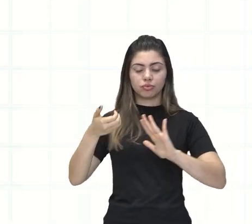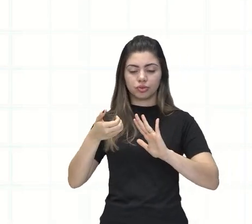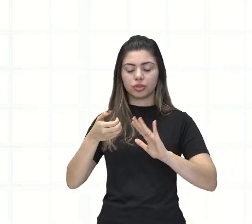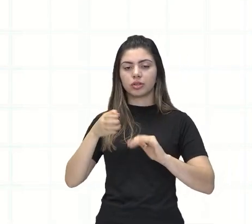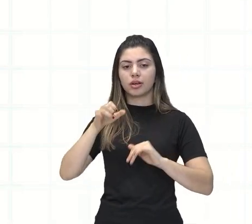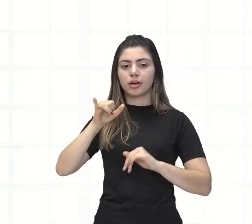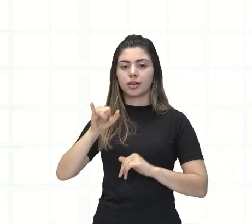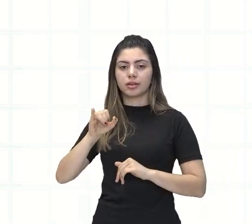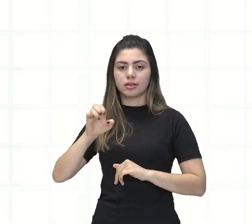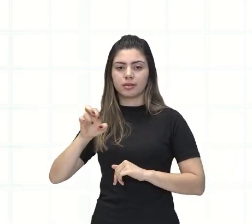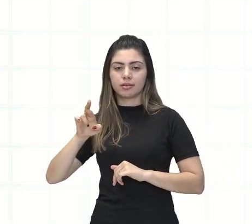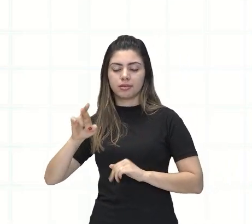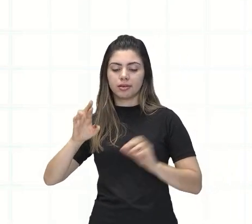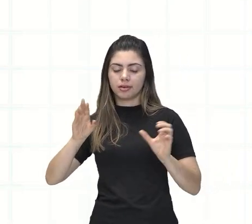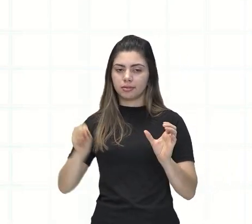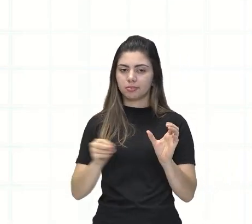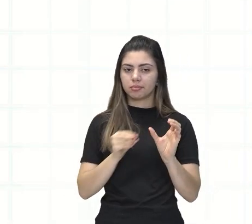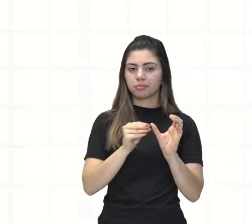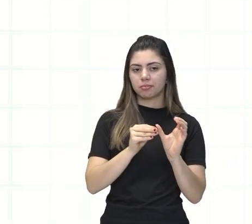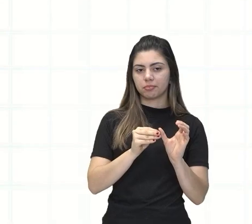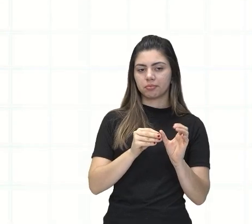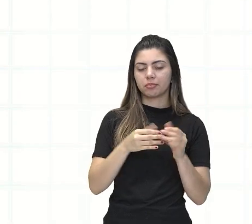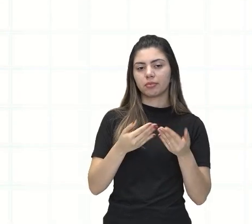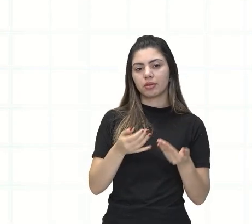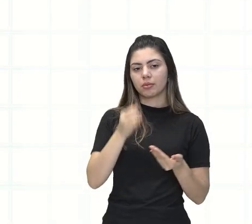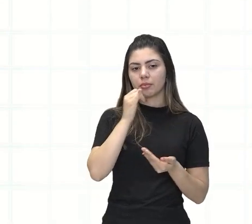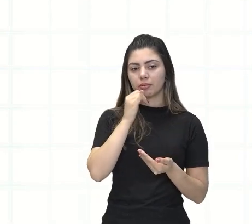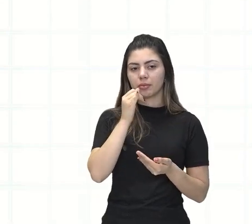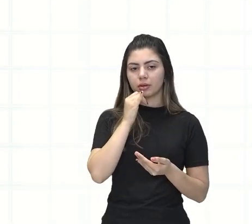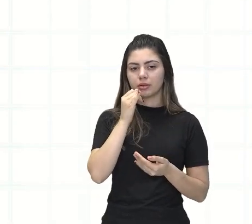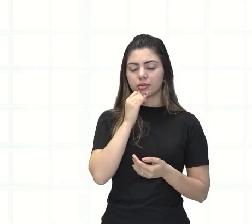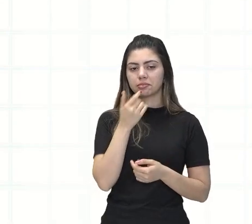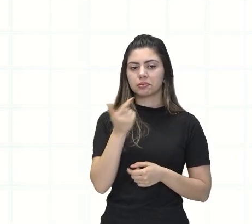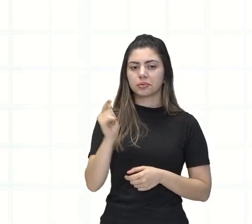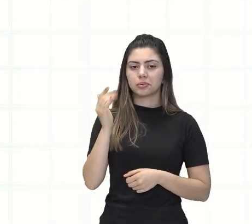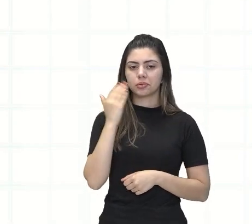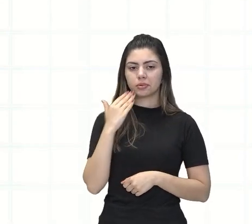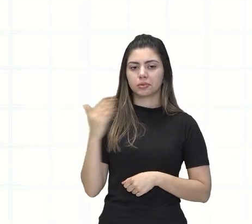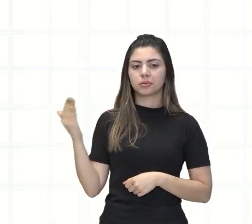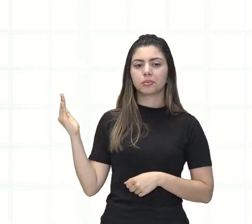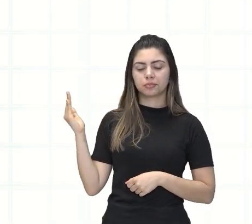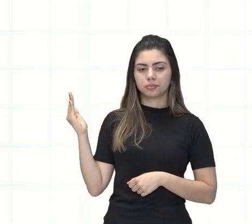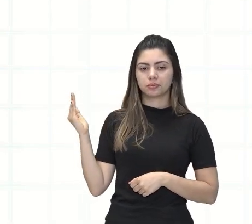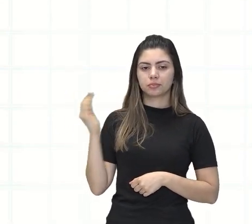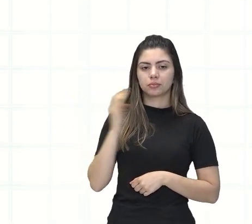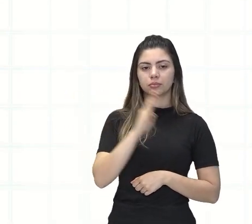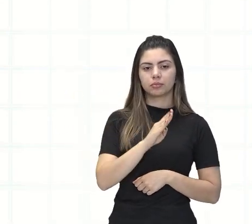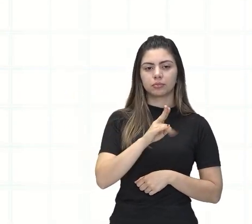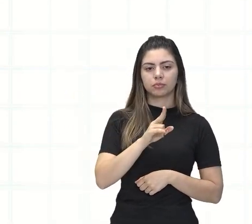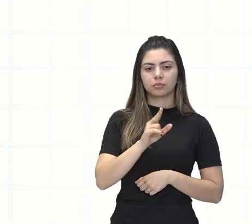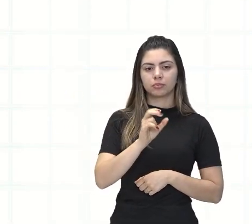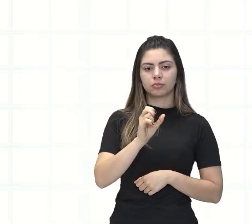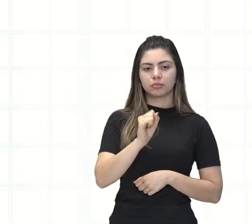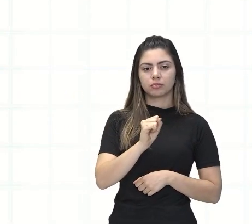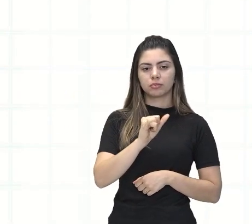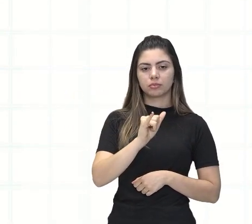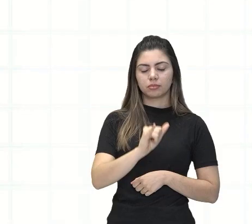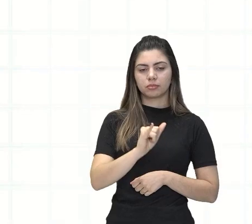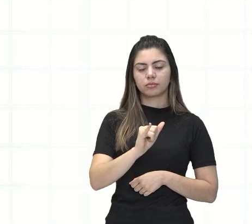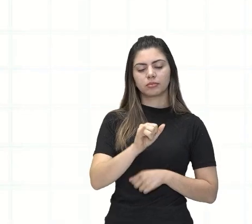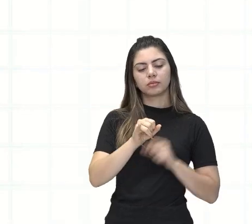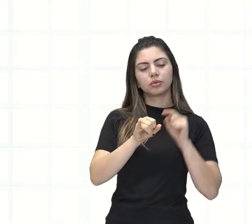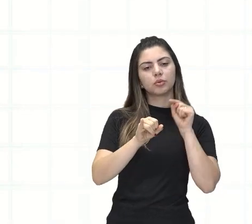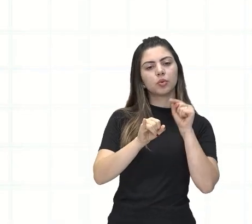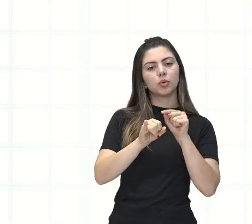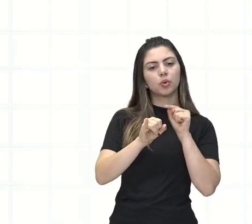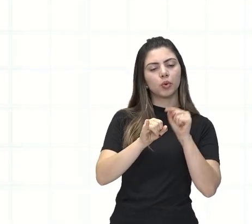IER. Da mesma maneira, por exemplo, quando é busy, ocupado, né? Tem o Y, eu tenho que ver o que